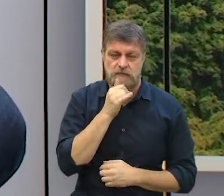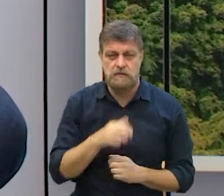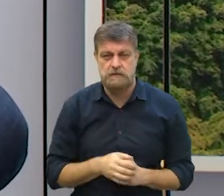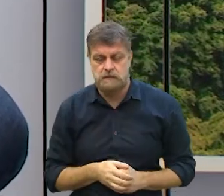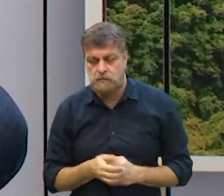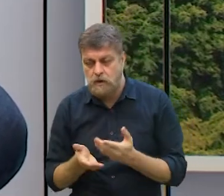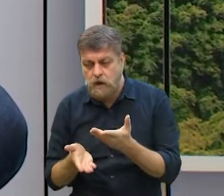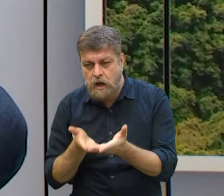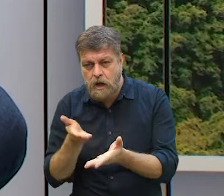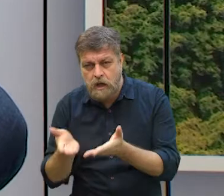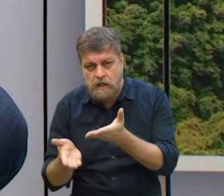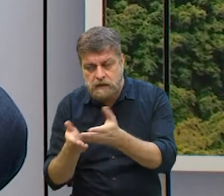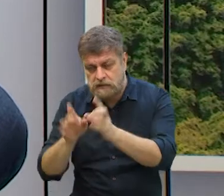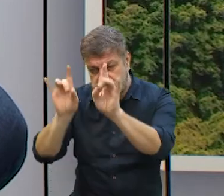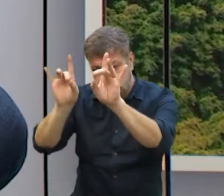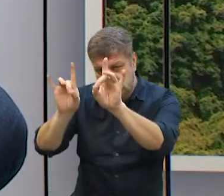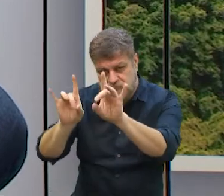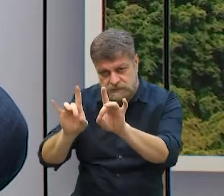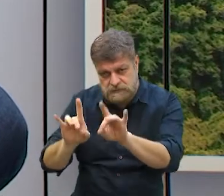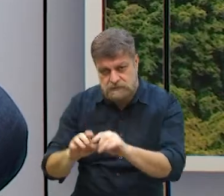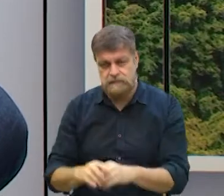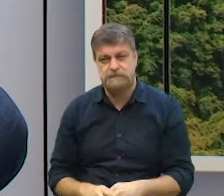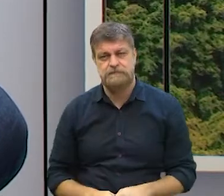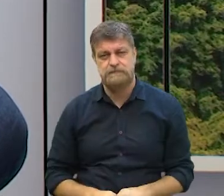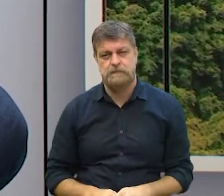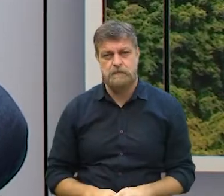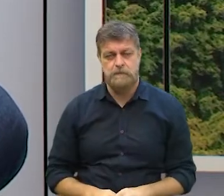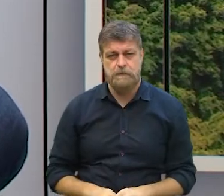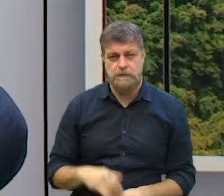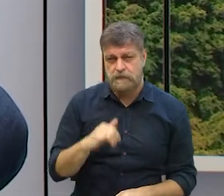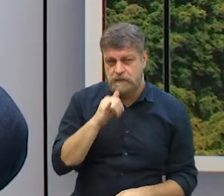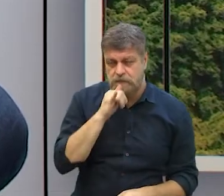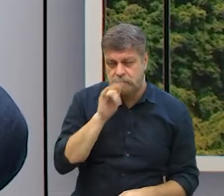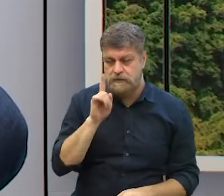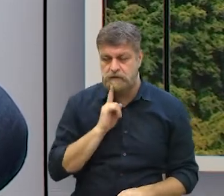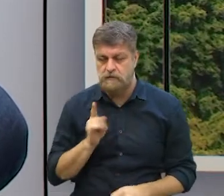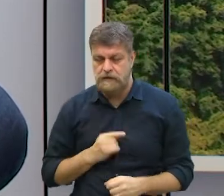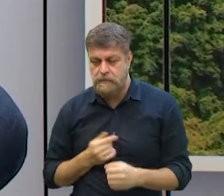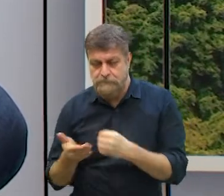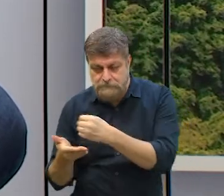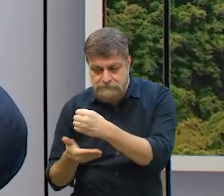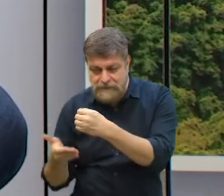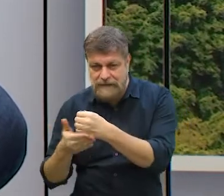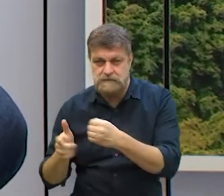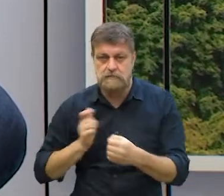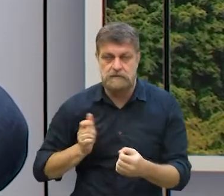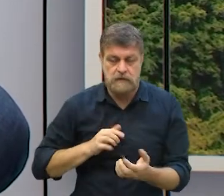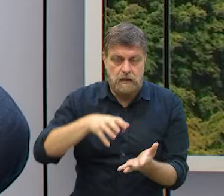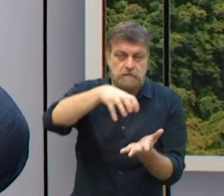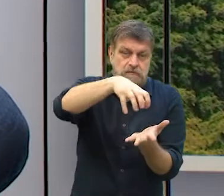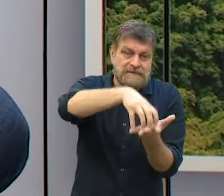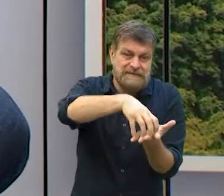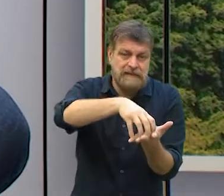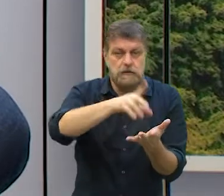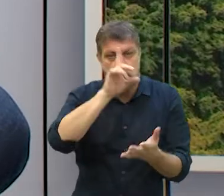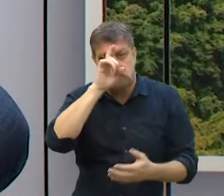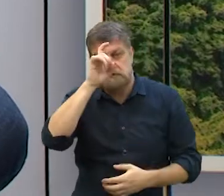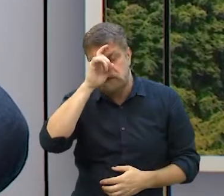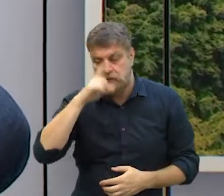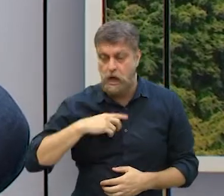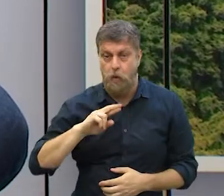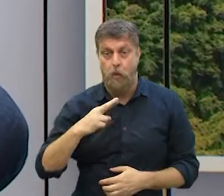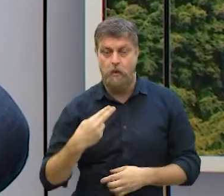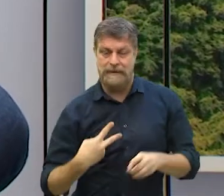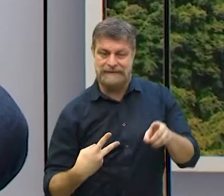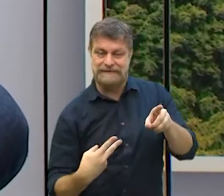por exemplo, a um tratamento especializado, né? Não atendimento primário, mas secundário ou